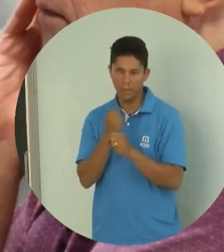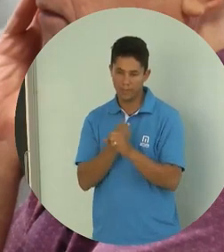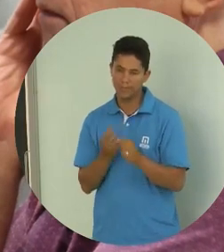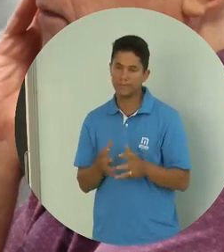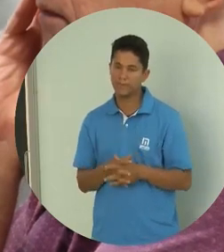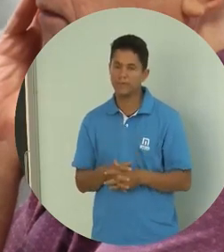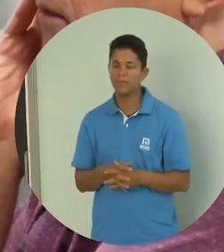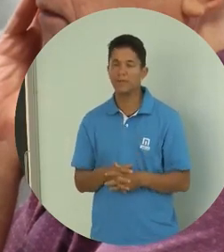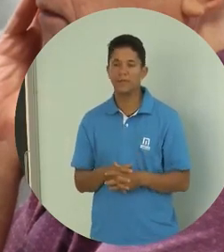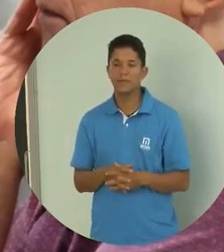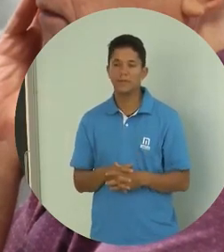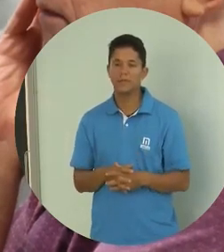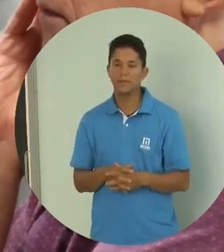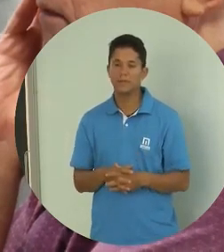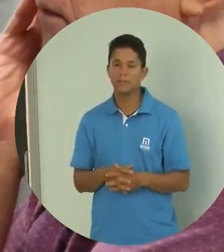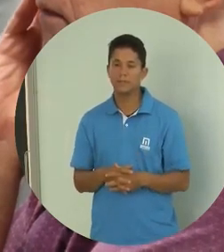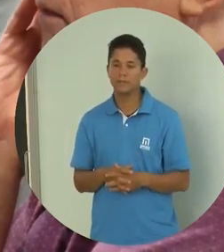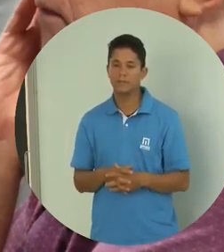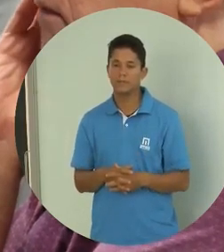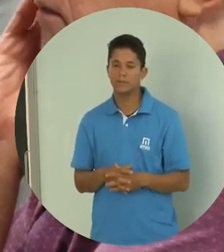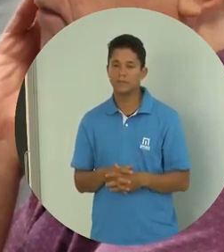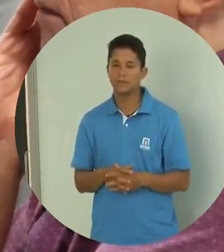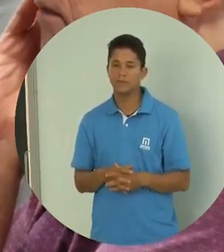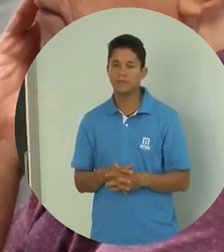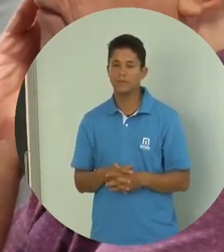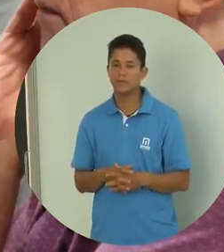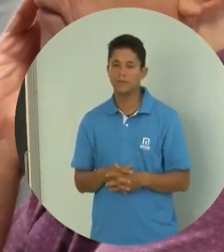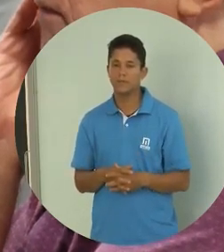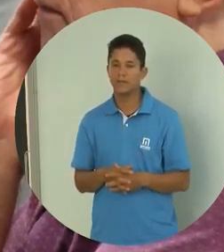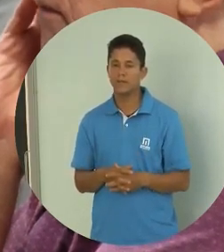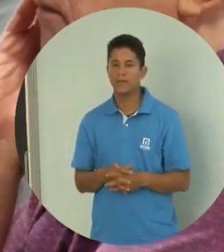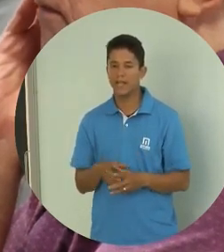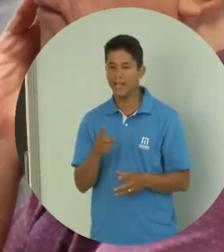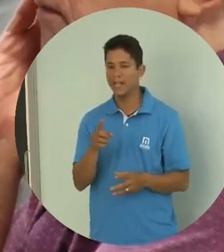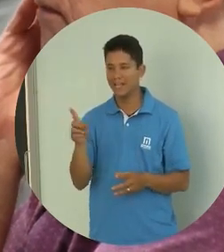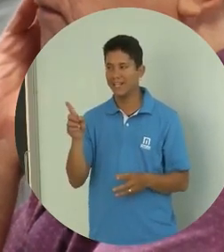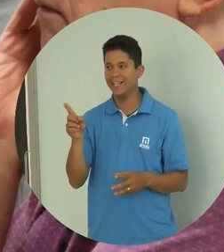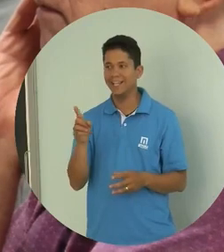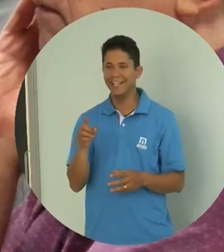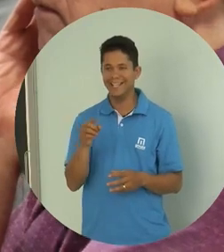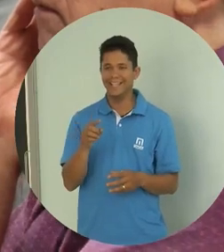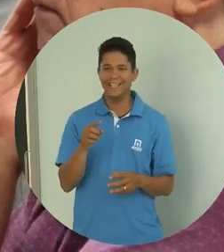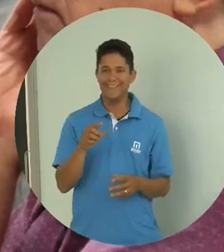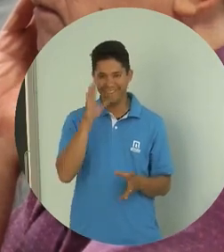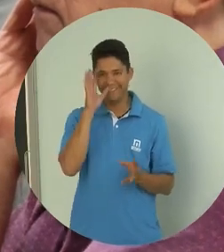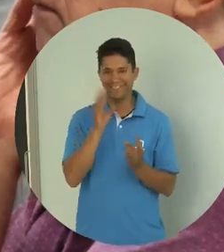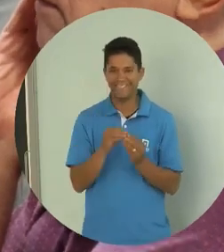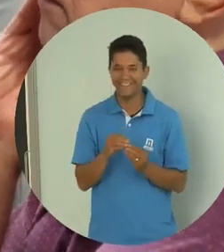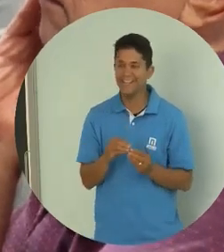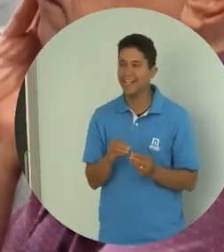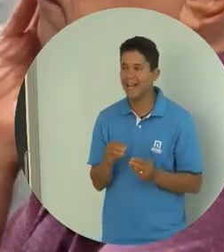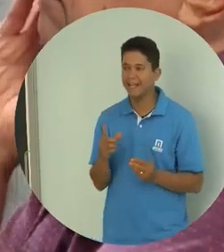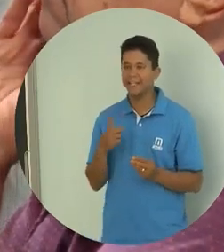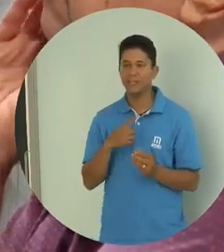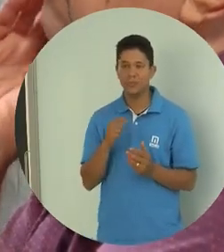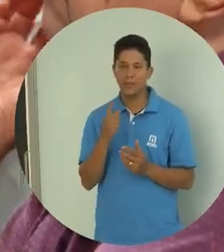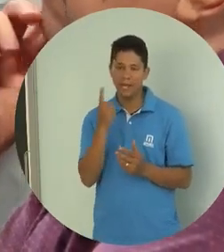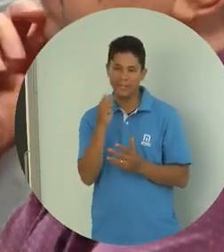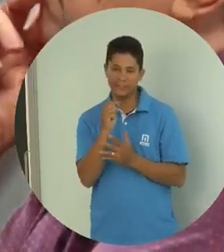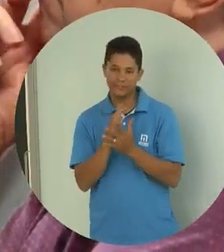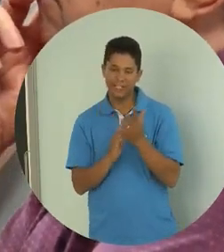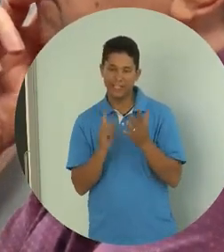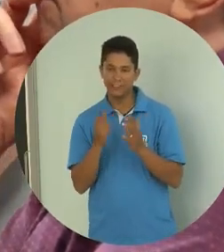apareceu uma oportunidade para a gente estudar, que a gente está evoluindo e parece que vai dar certo,